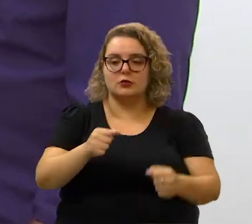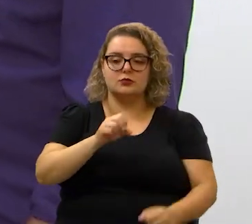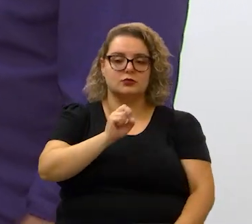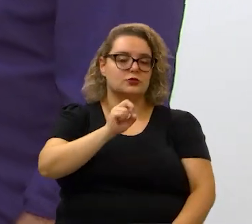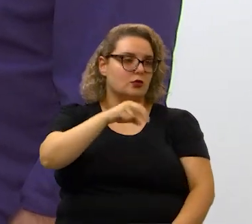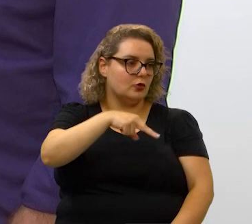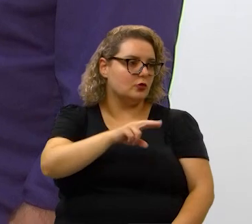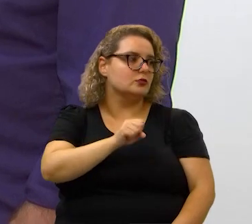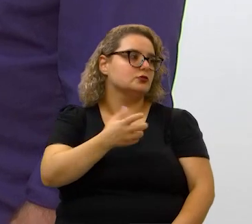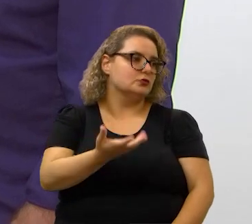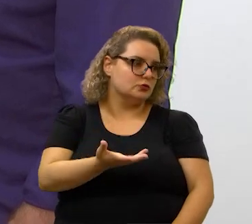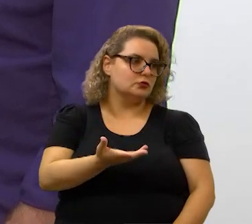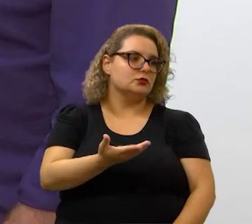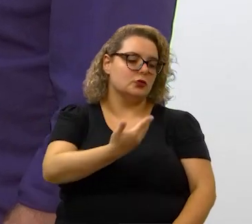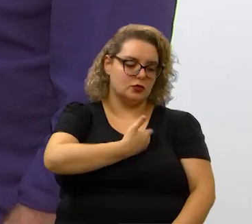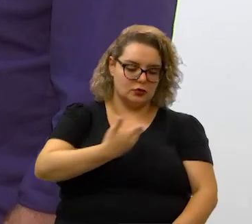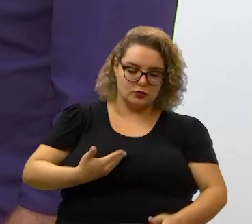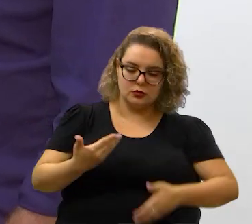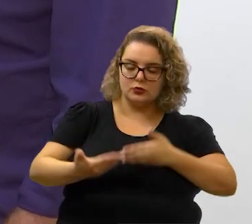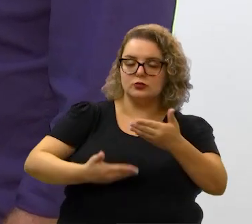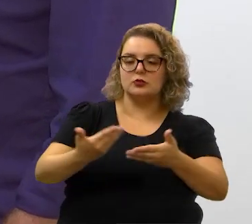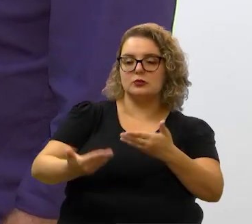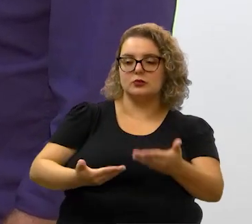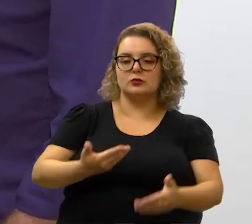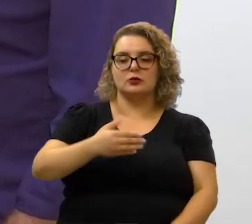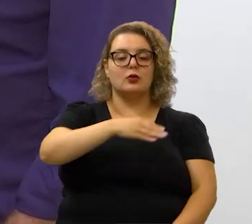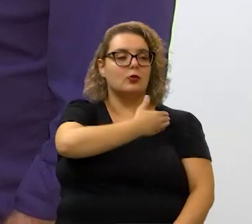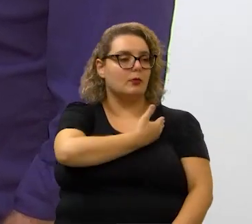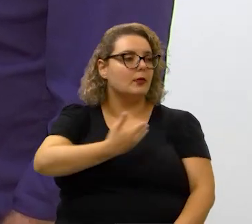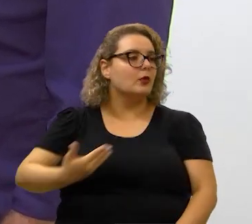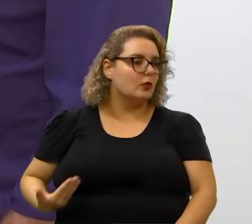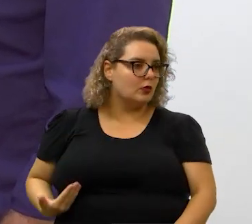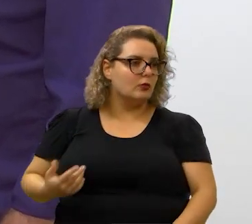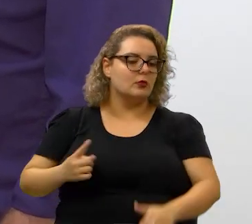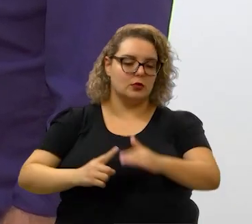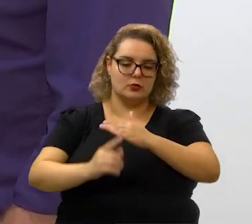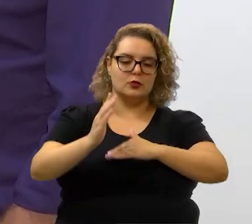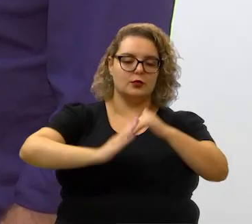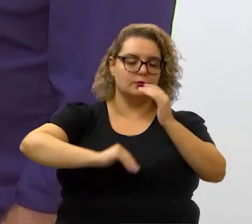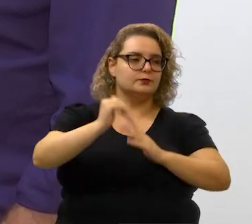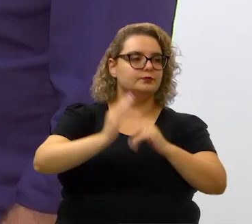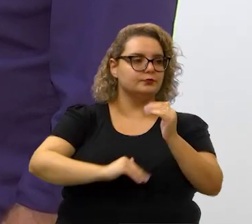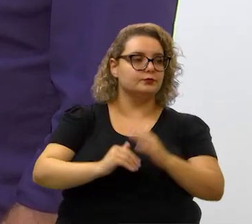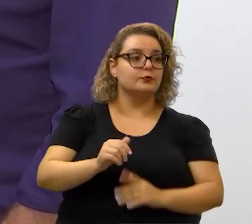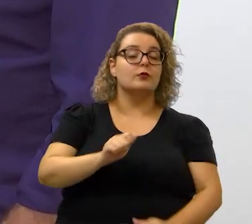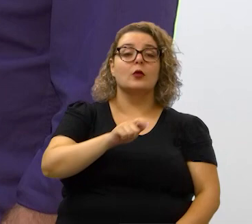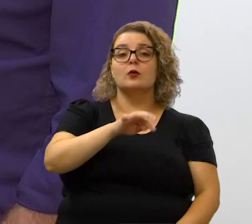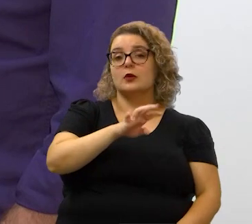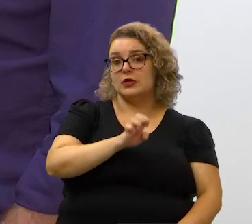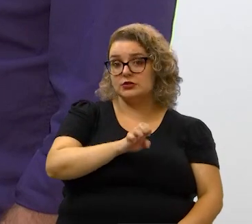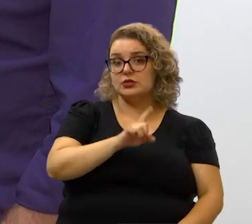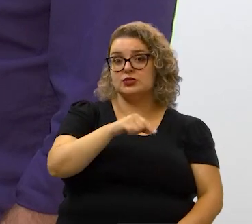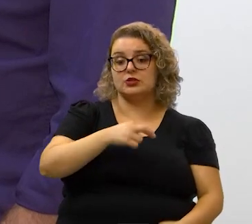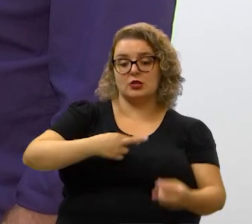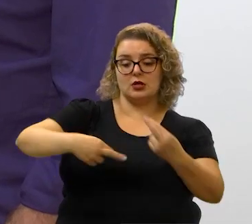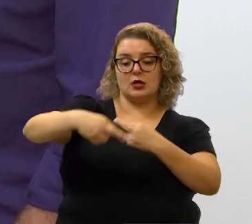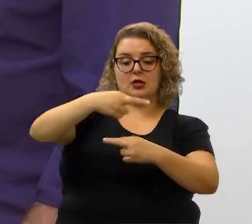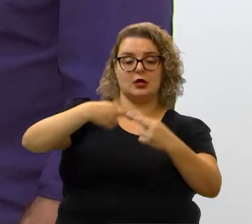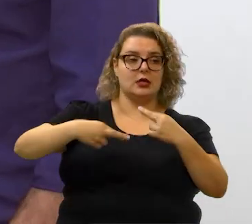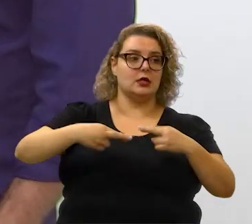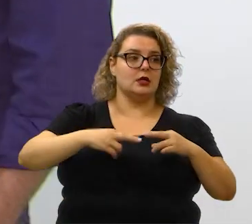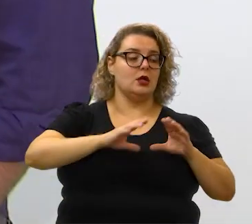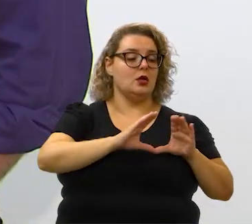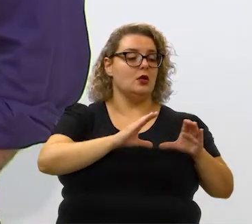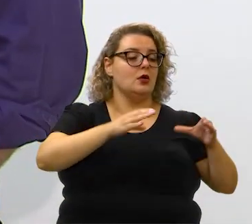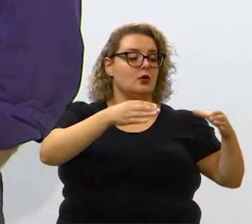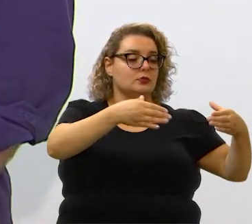que tem um servidor público, né? O agente comunitário de saúde é o elo do centro de saúde com a